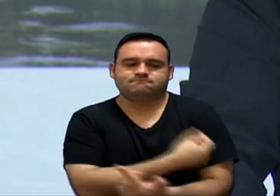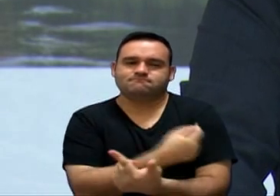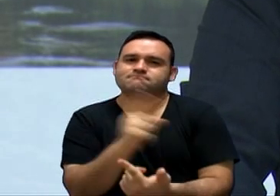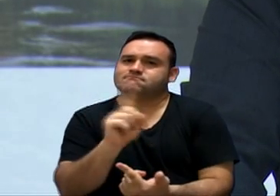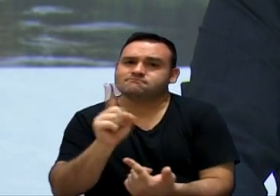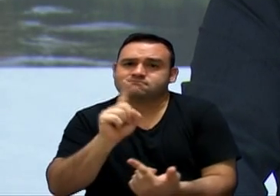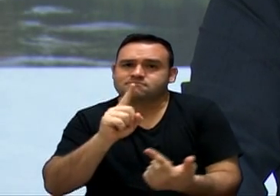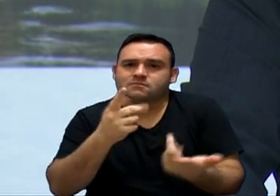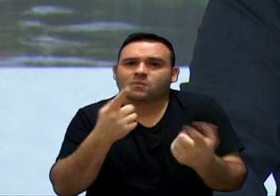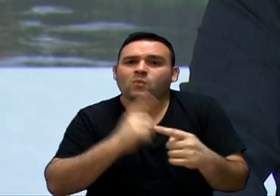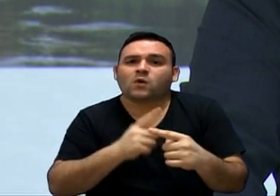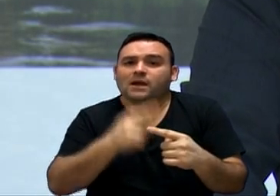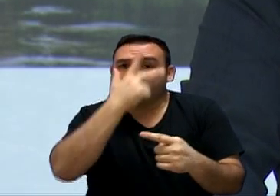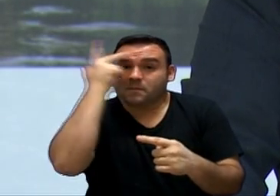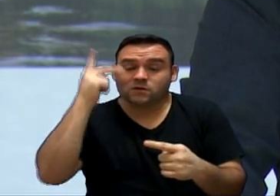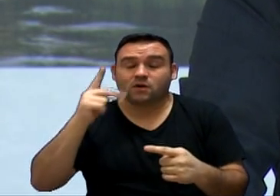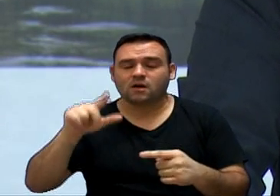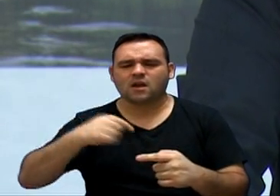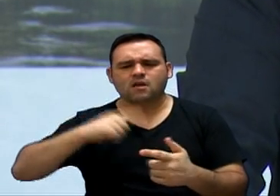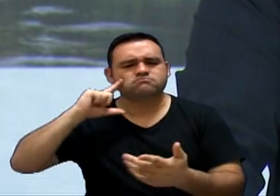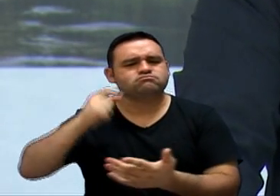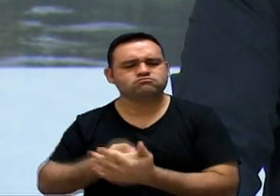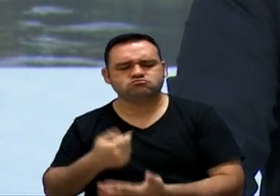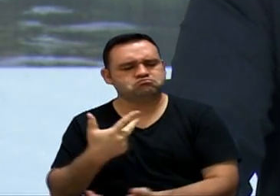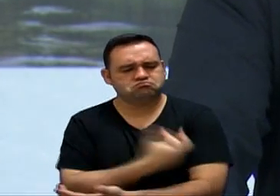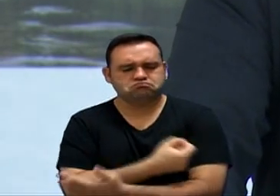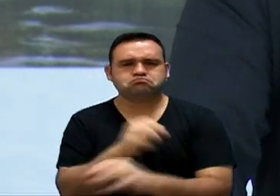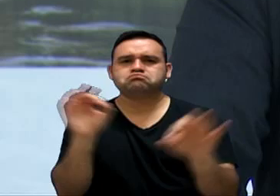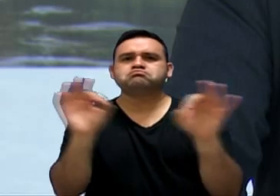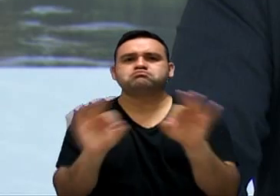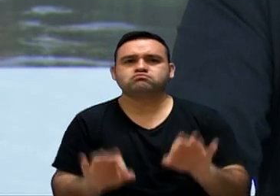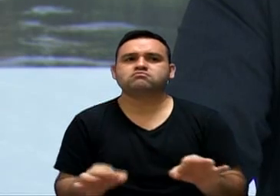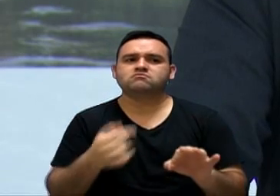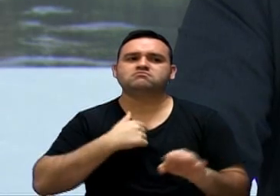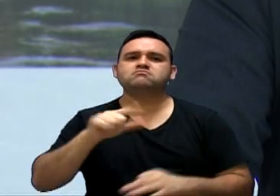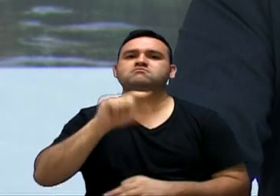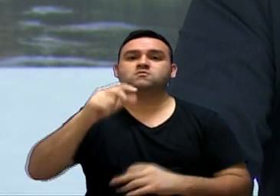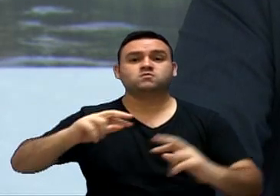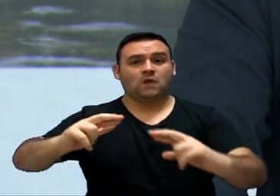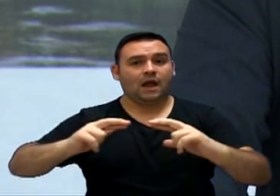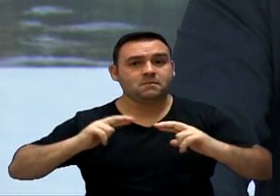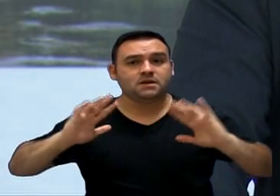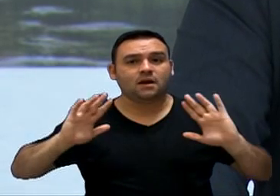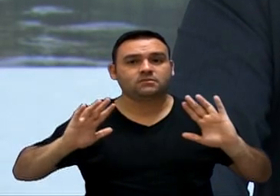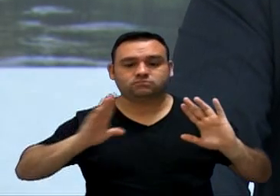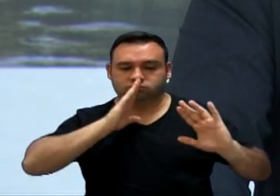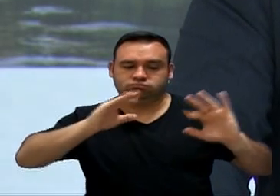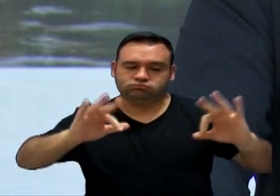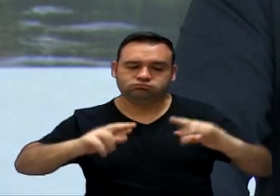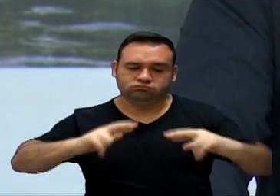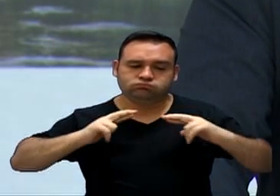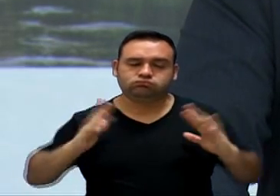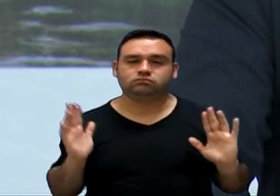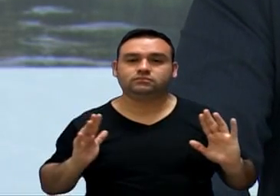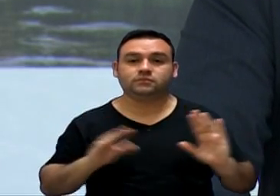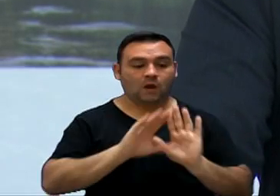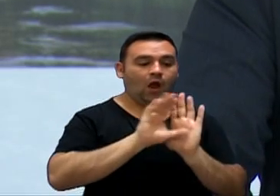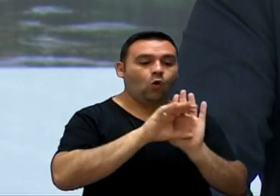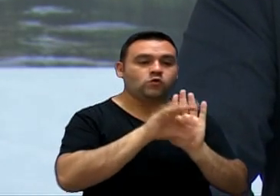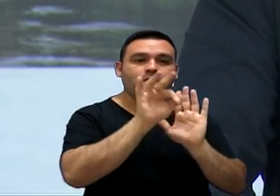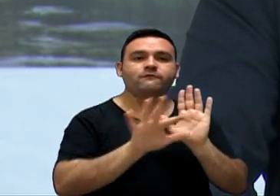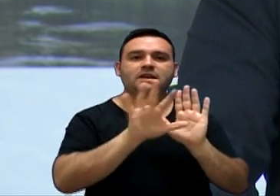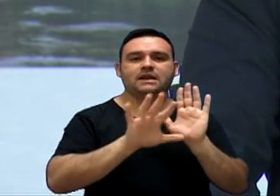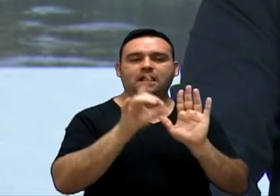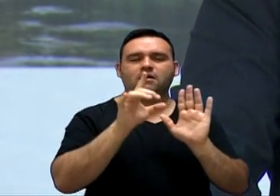a garantia que a pessoa que optou não se vacinar tenha a sua escolha respeitada. A Constituição